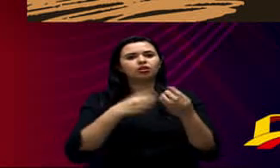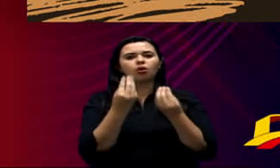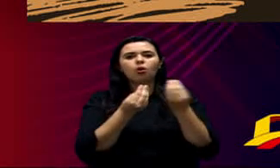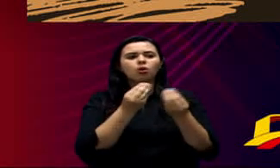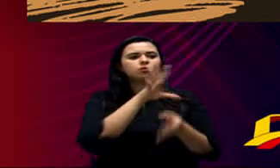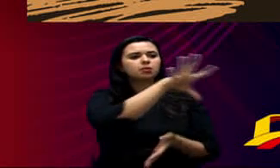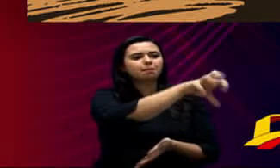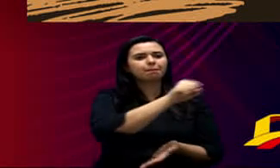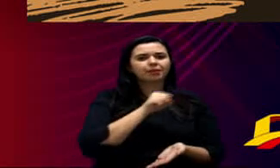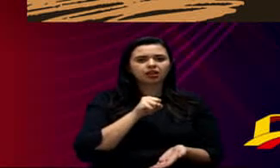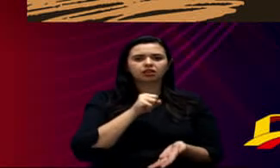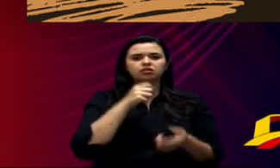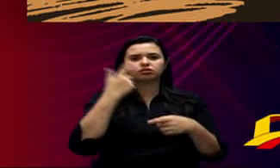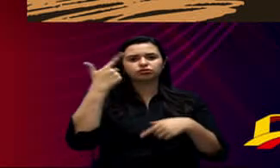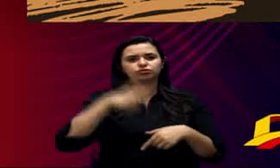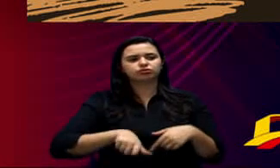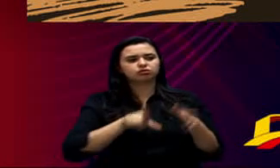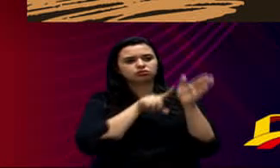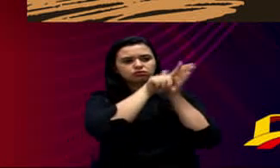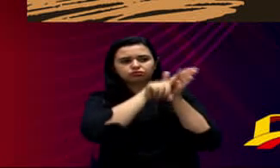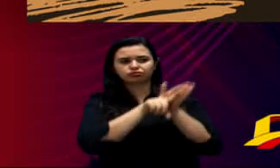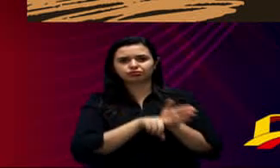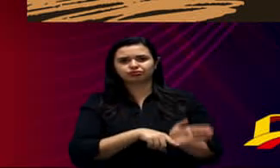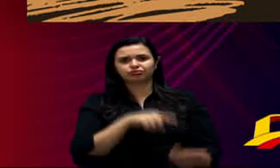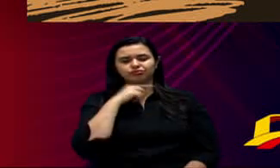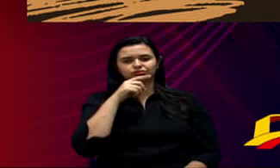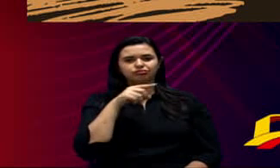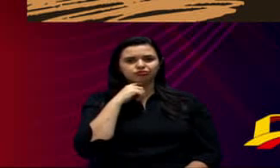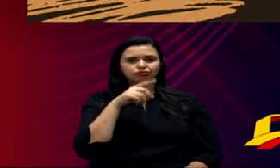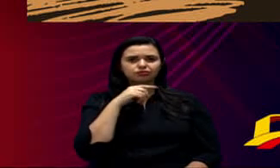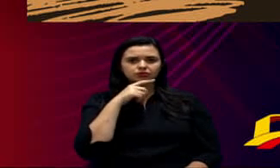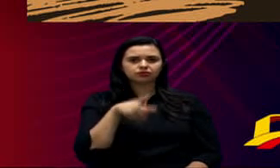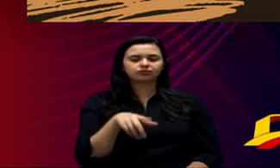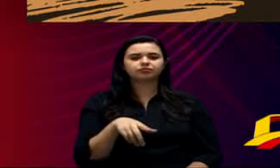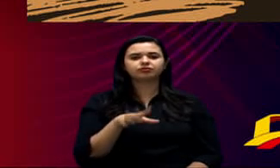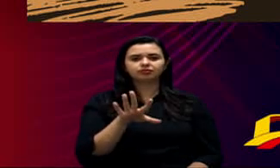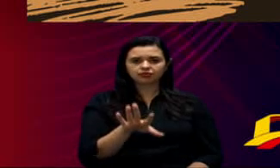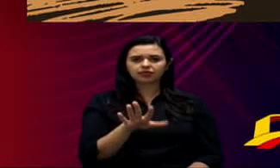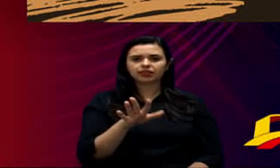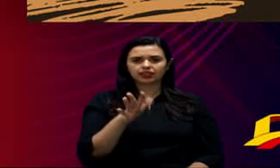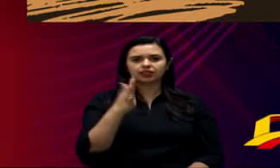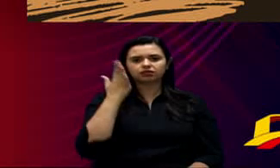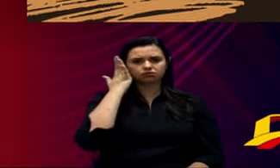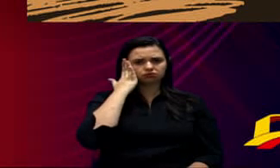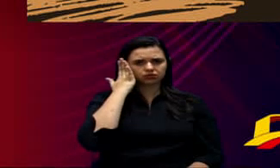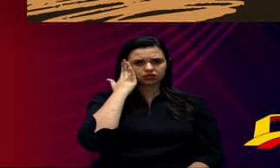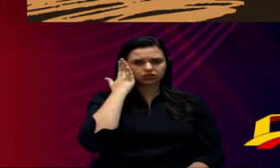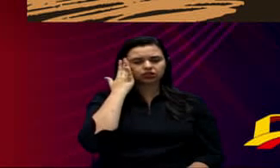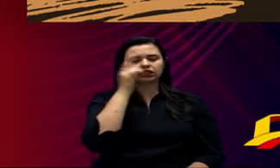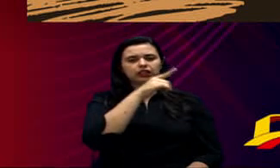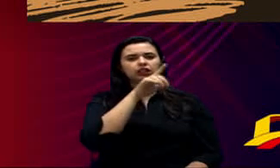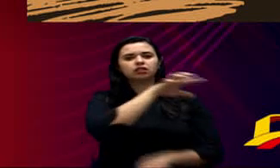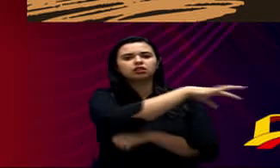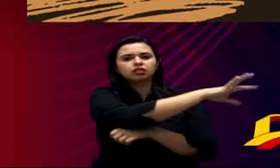você examinar? Bom, olha, eu vou falar, eu não duvido que o santuário